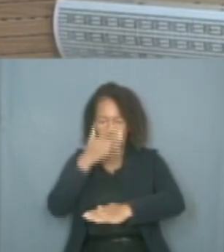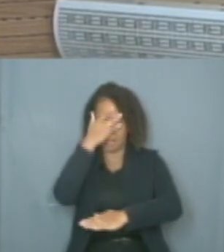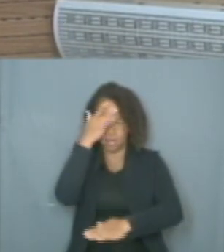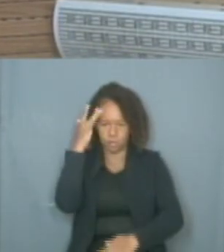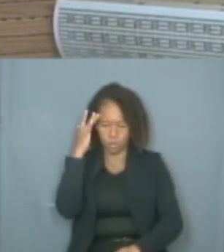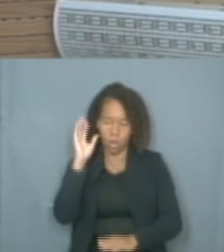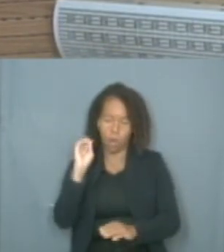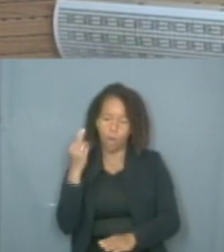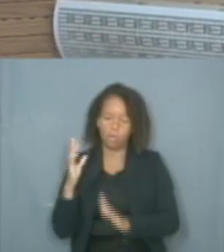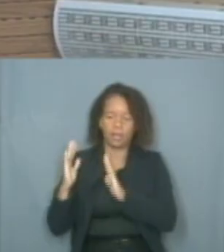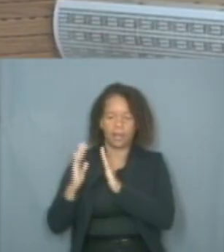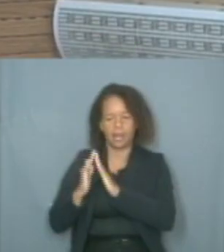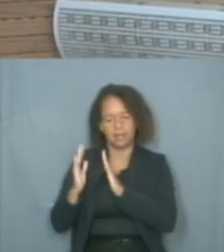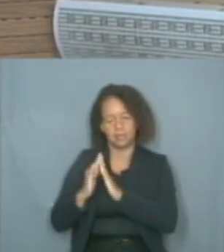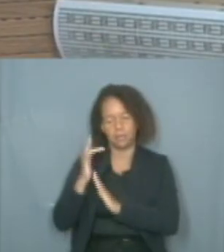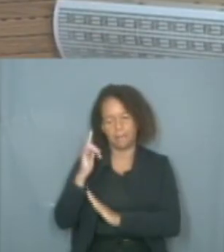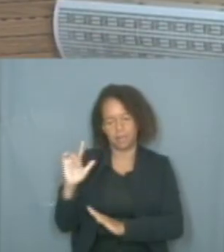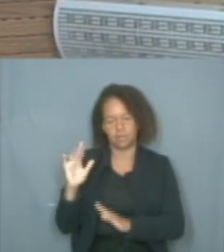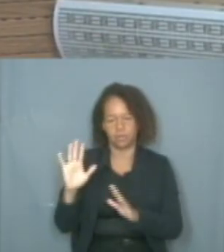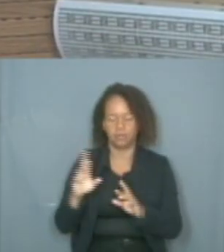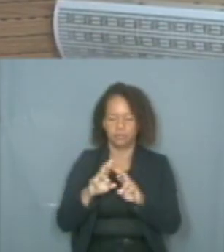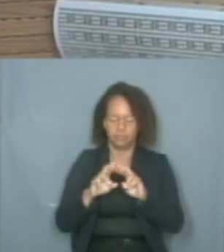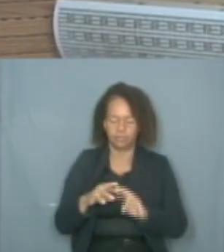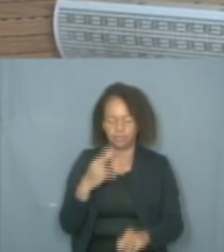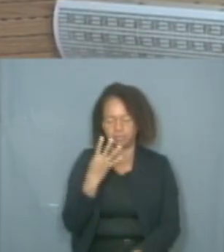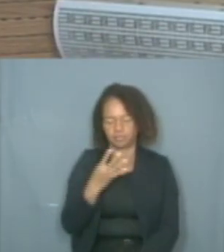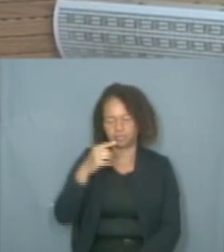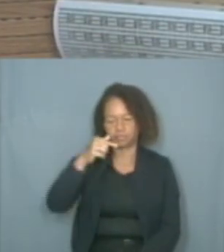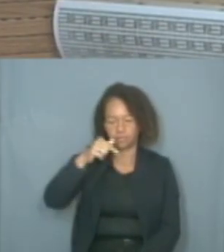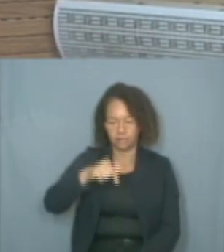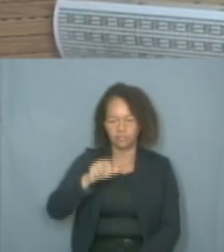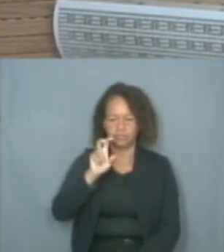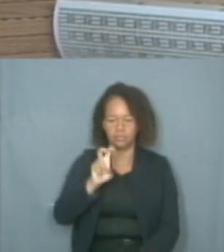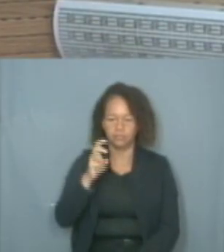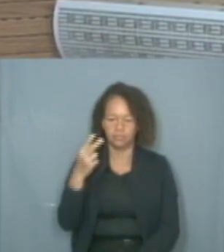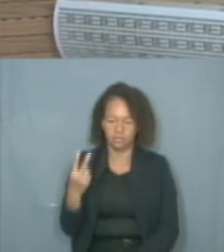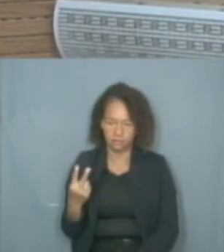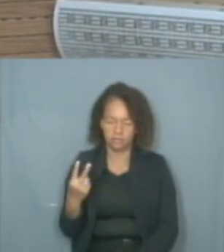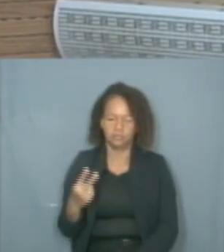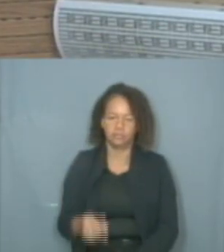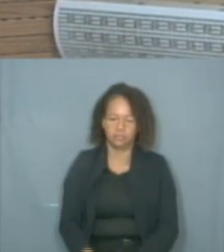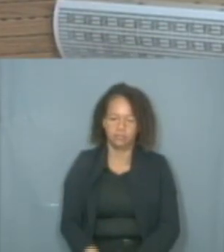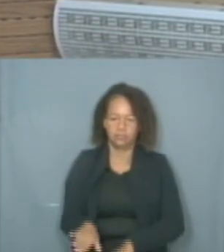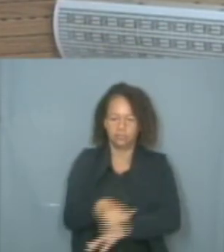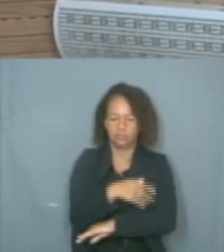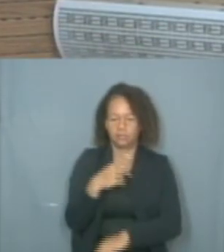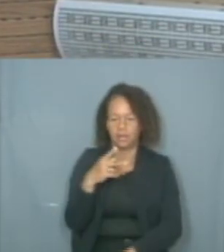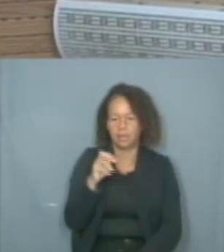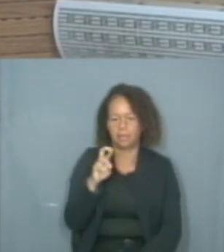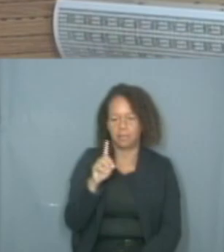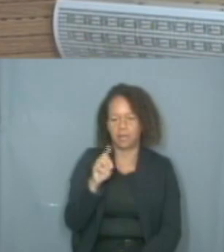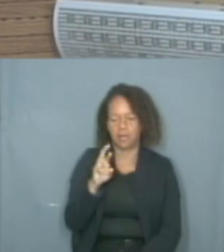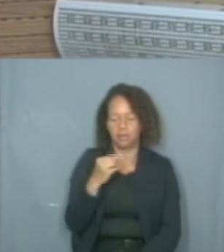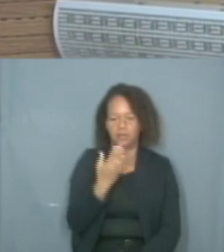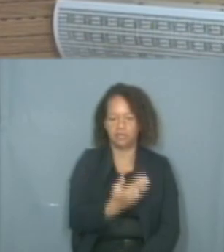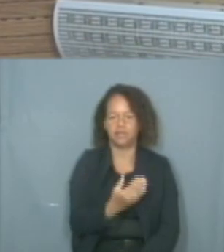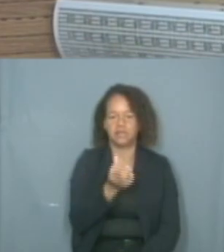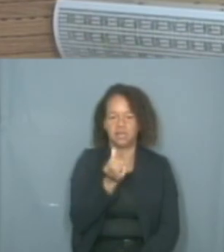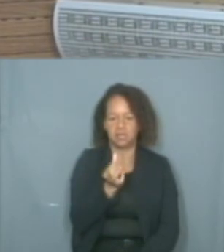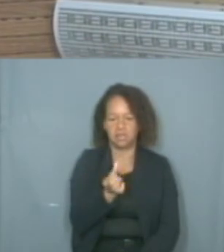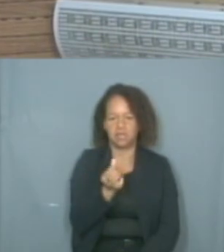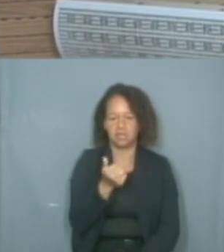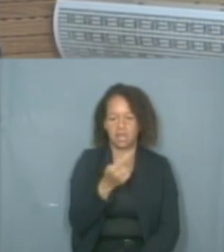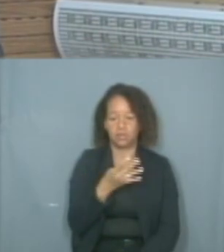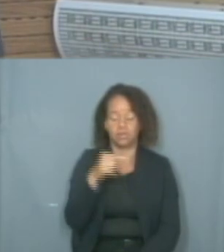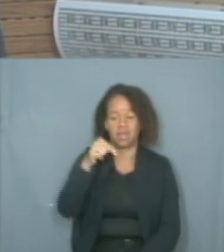ou na casa de alguém. Esse é o requerimento 4752, da rua Pedro Afonso, em frente ao número 714,